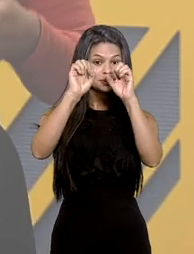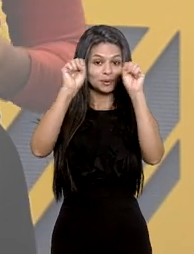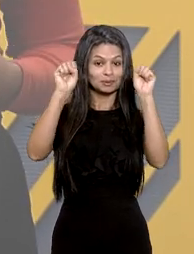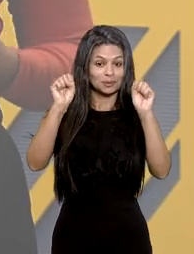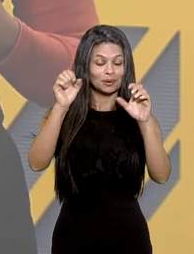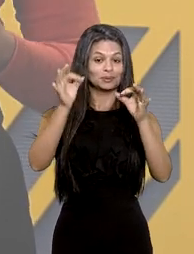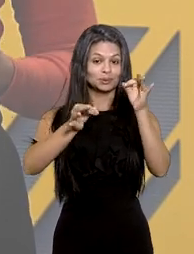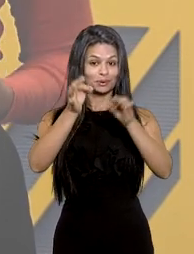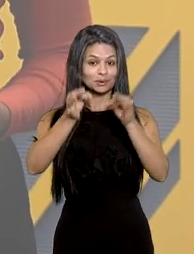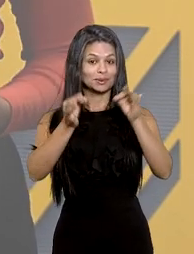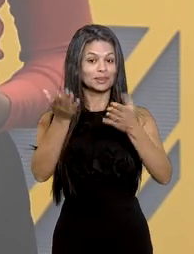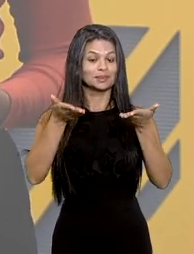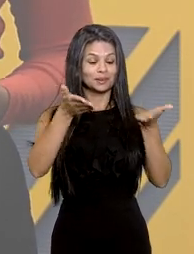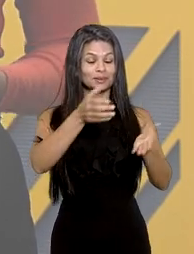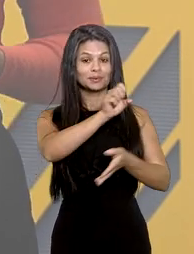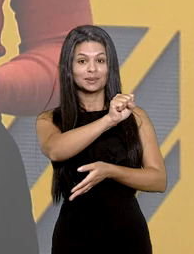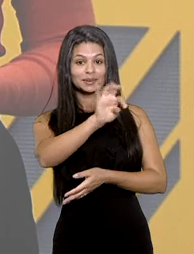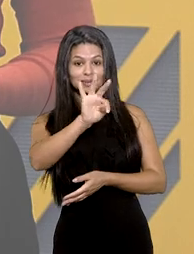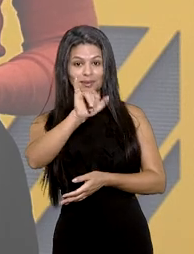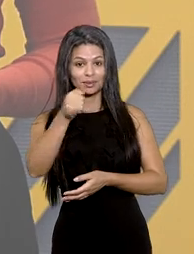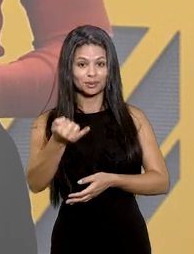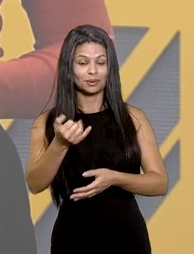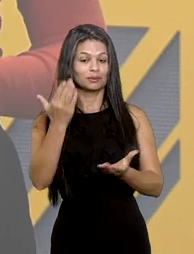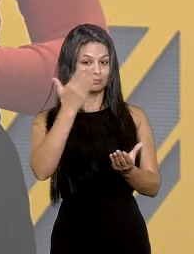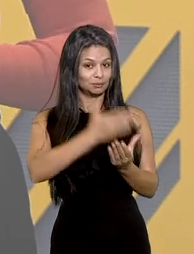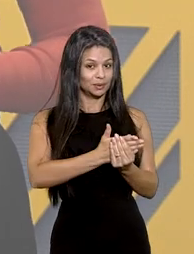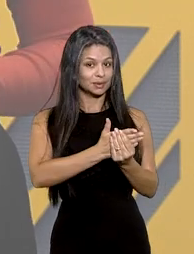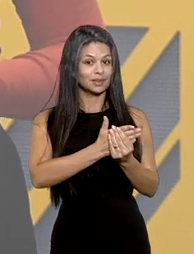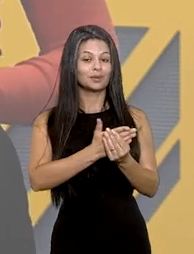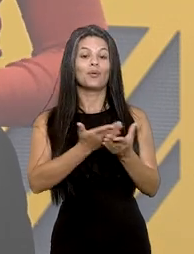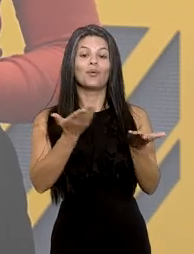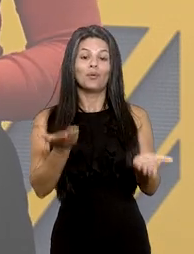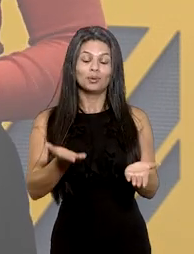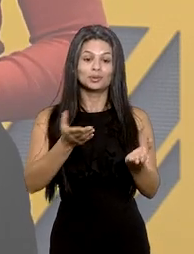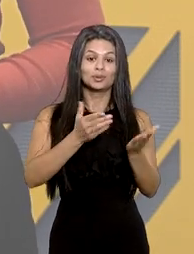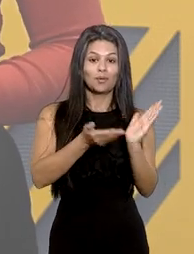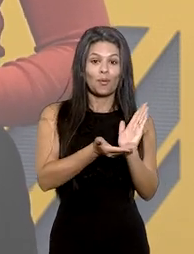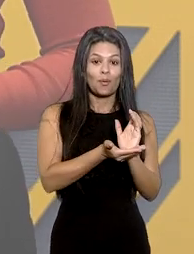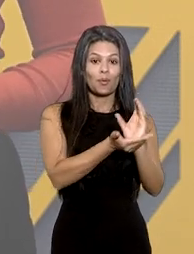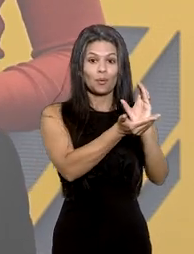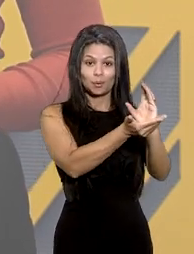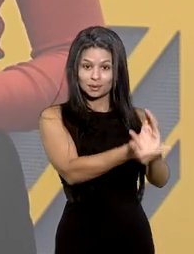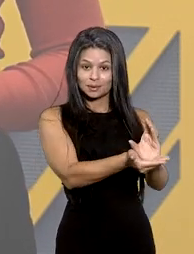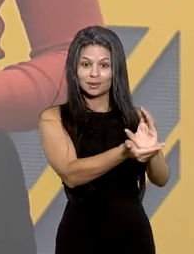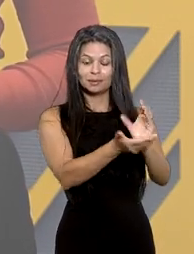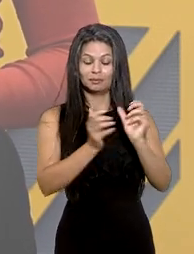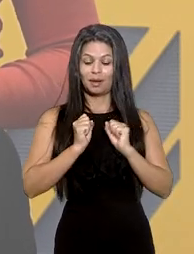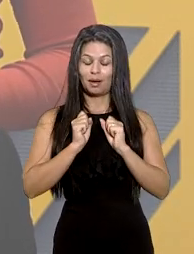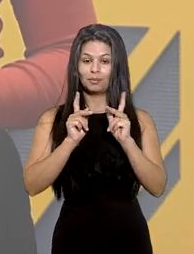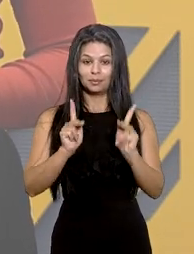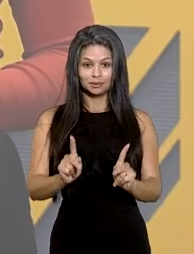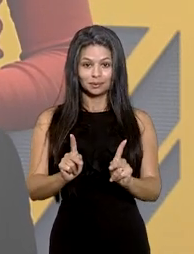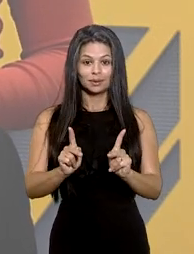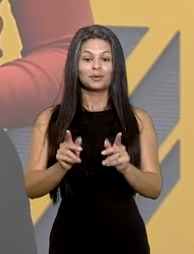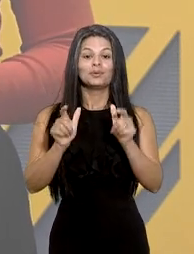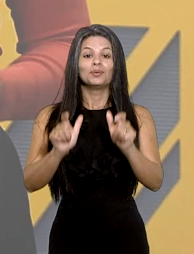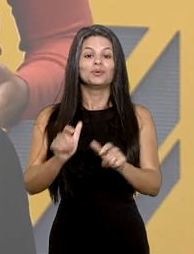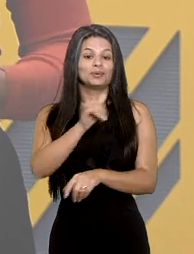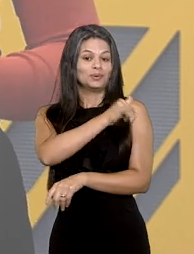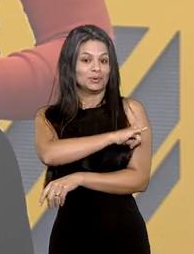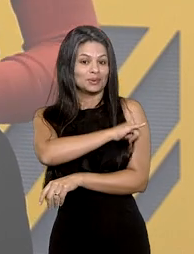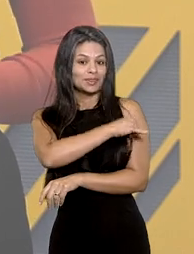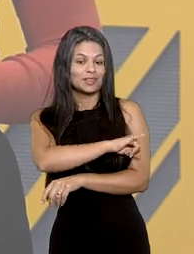decidiu manter no STJ o processo em que conselheiro aposentado do Tribunal de Contas do Rio de Janeiro